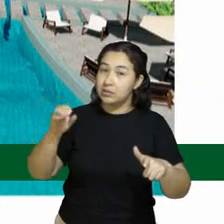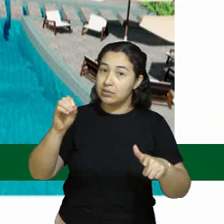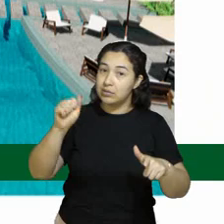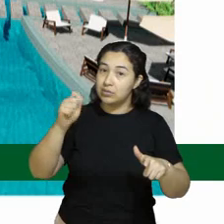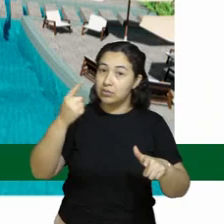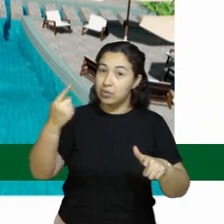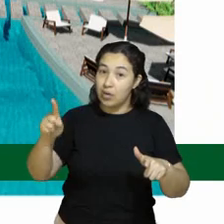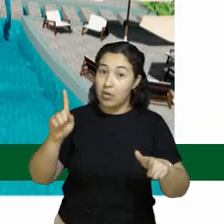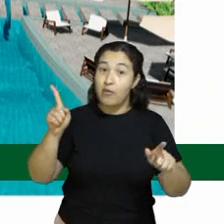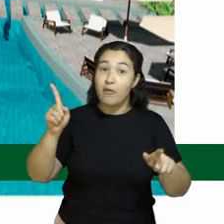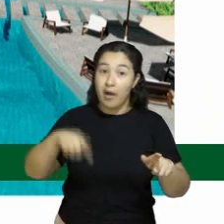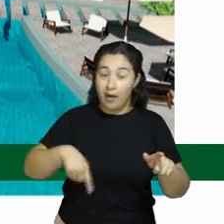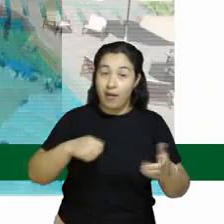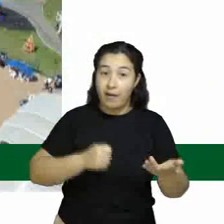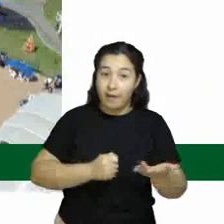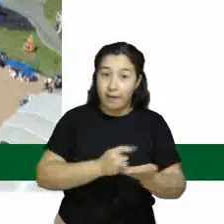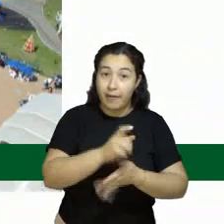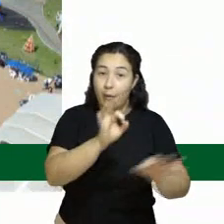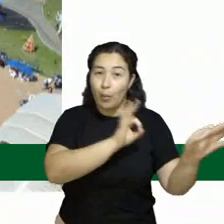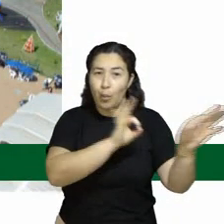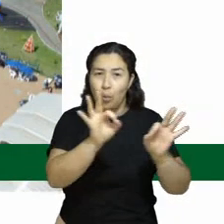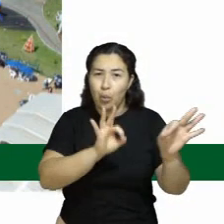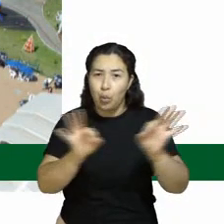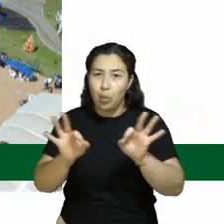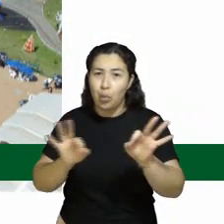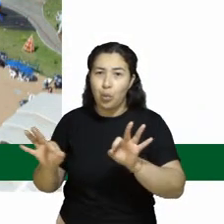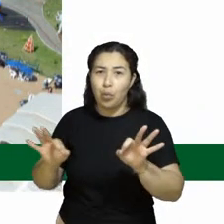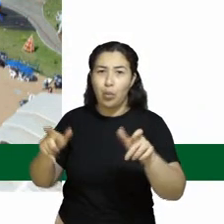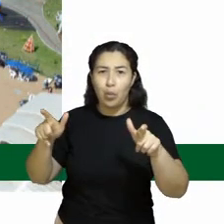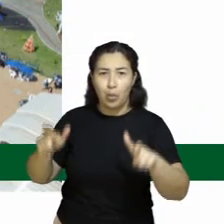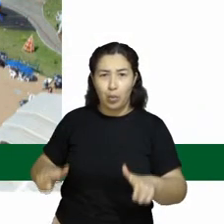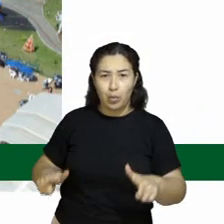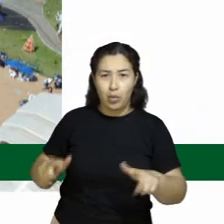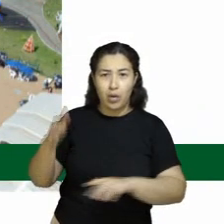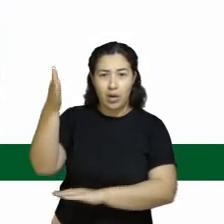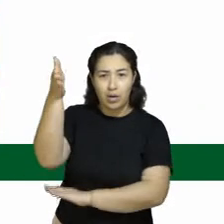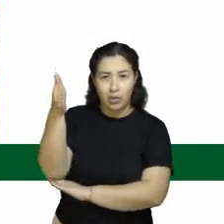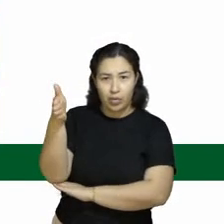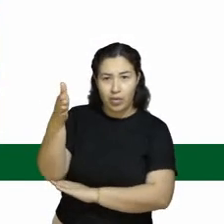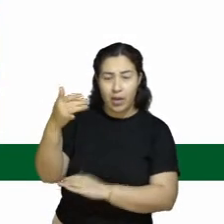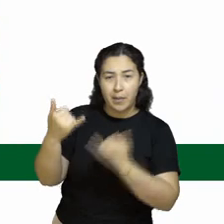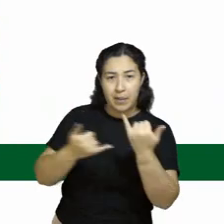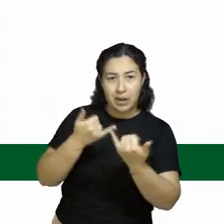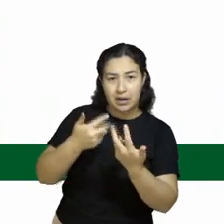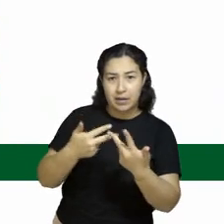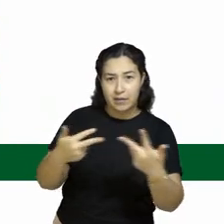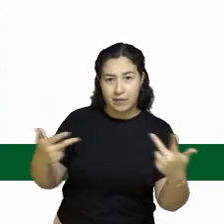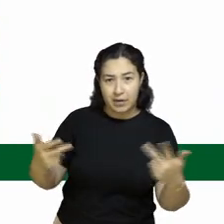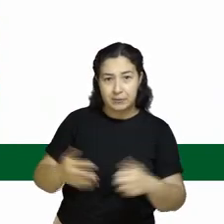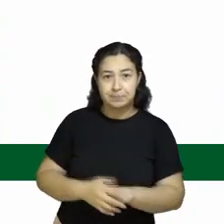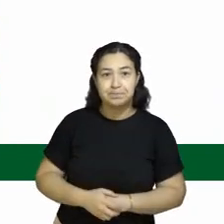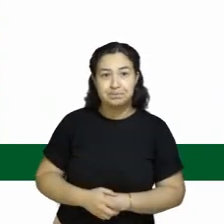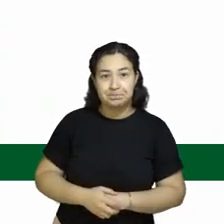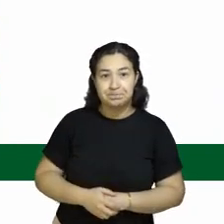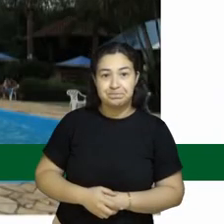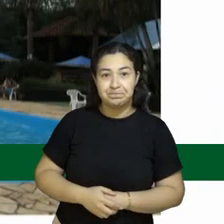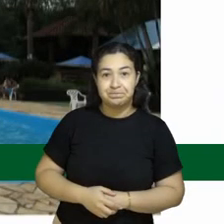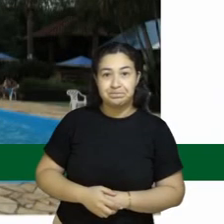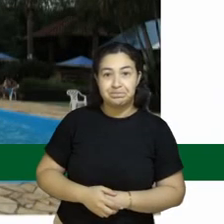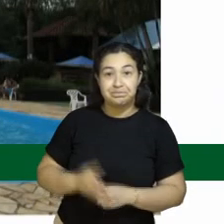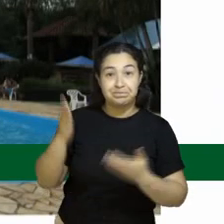resort para contemplação de todos. Termas de Quilombo, o Termas de São